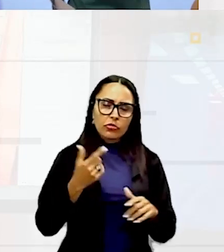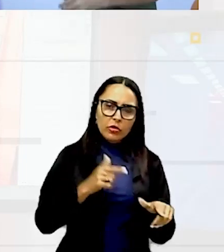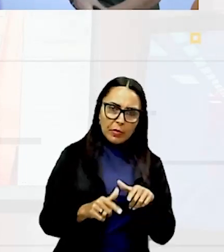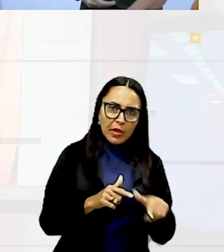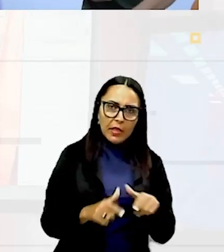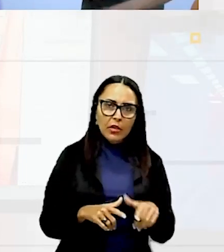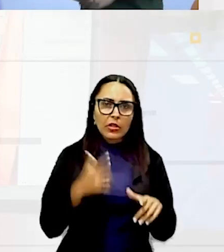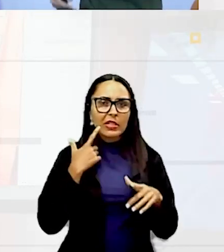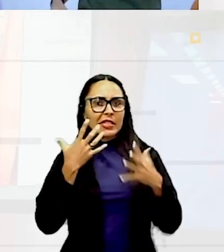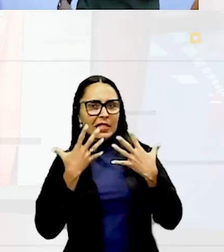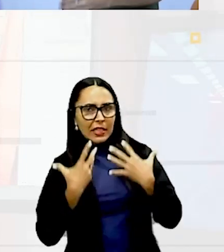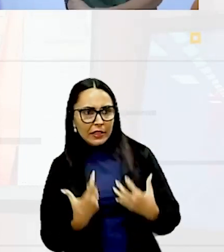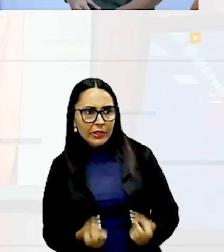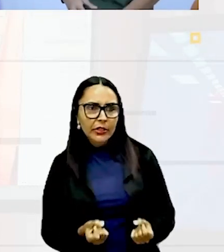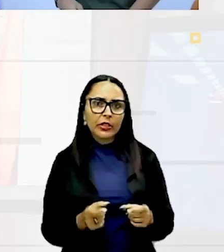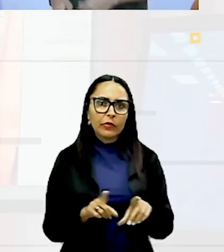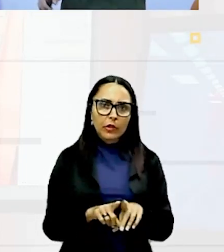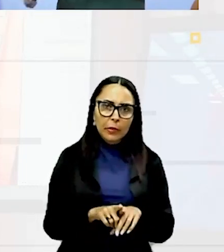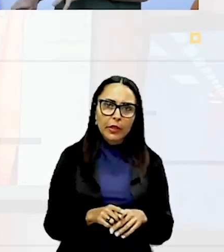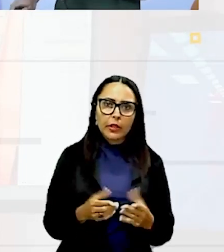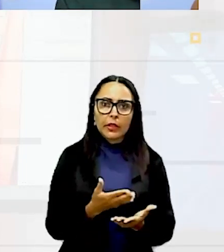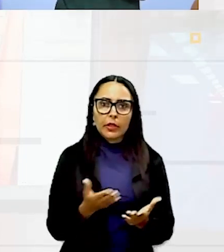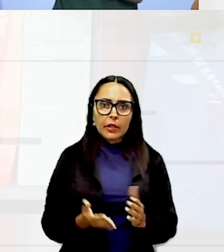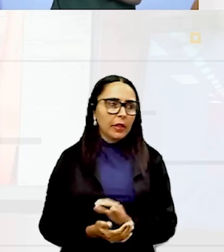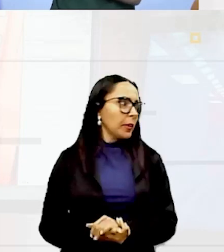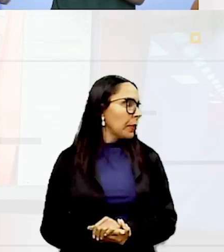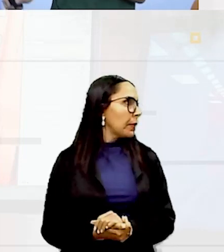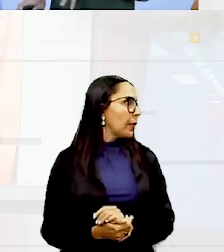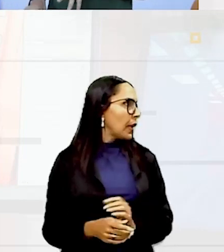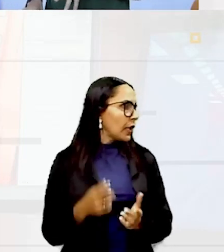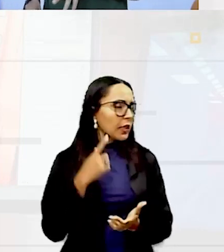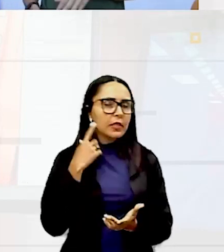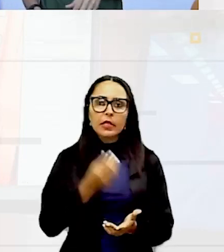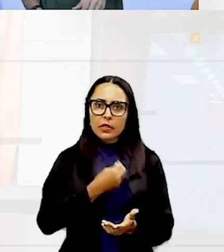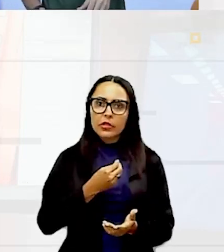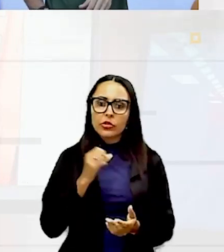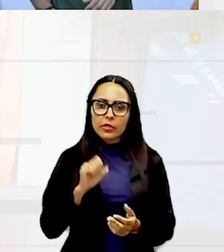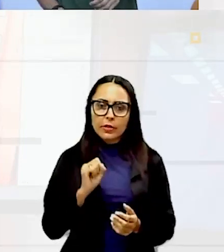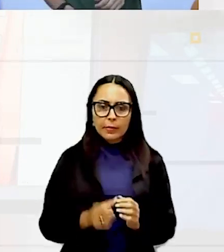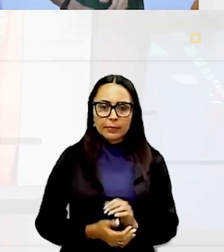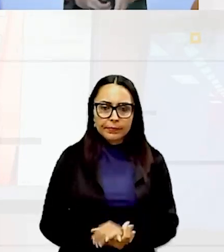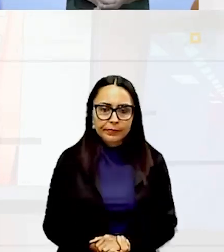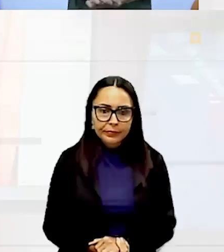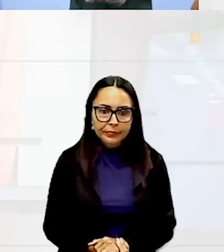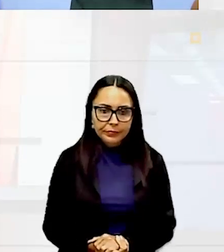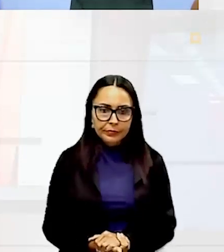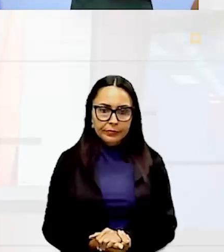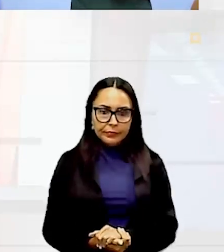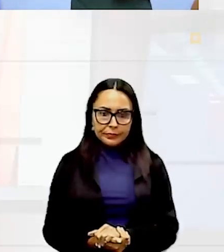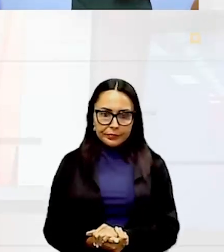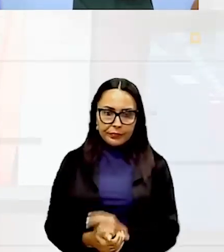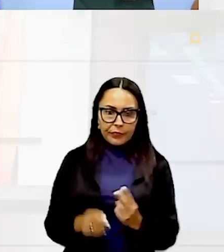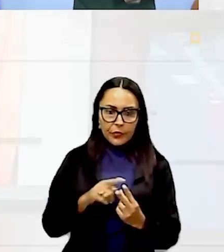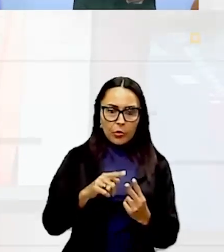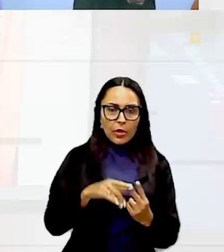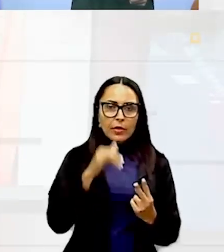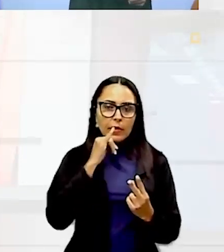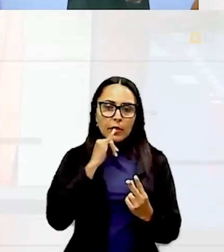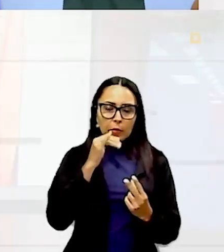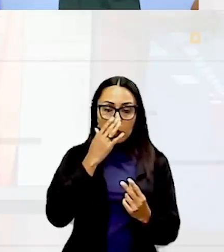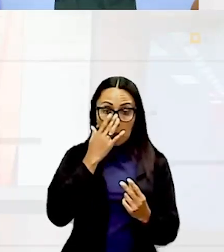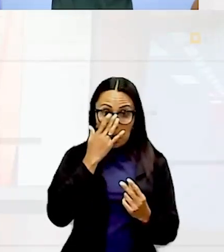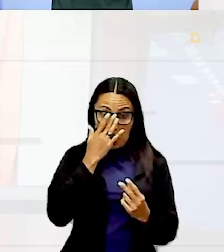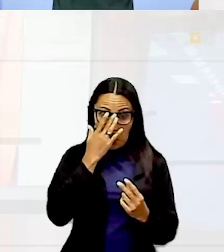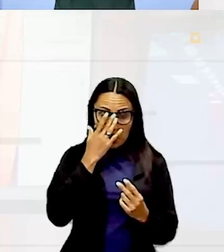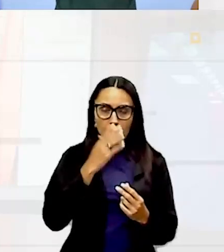ser um pouco cansativo, complexo de trabalhar, mas eles existem. E eu trouxe dois exemplos. O primeiro